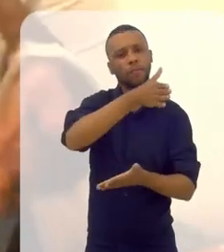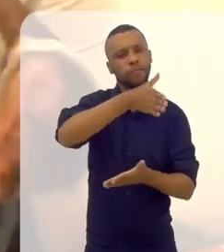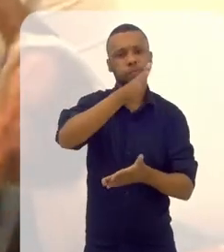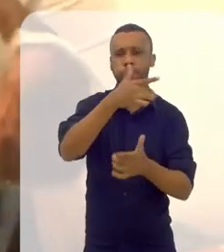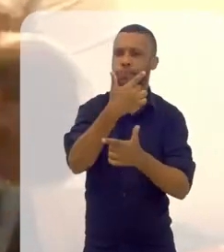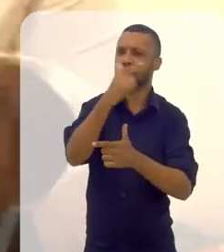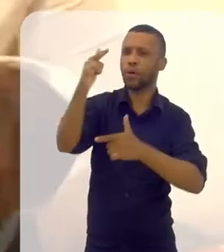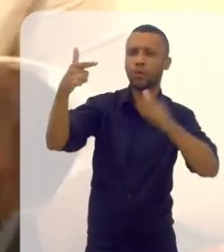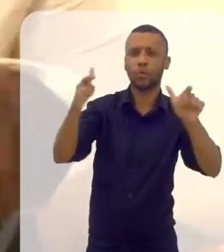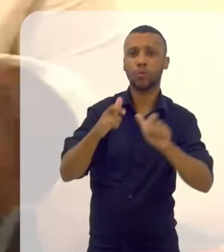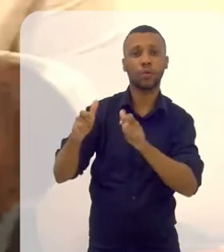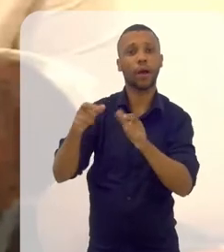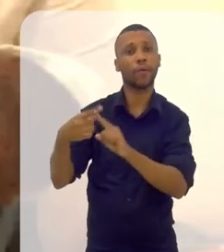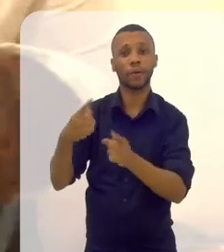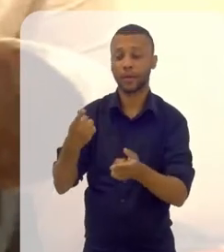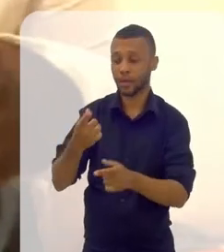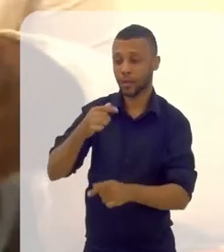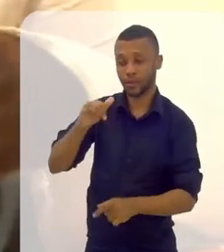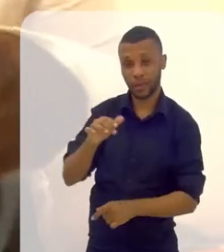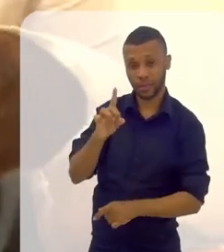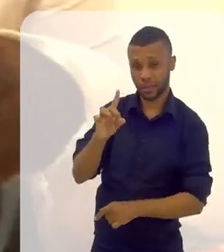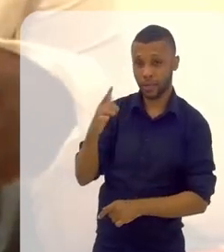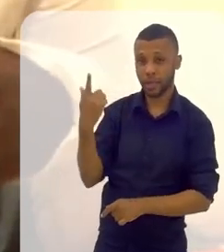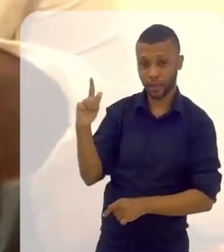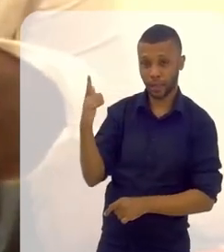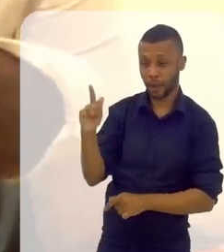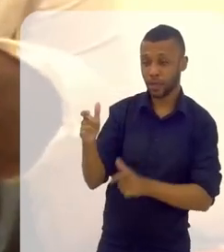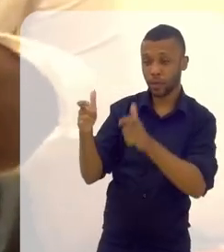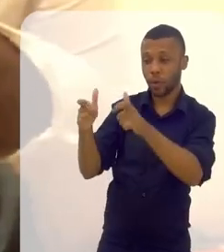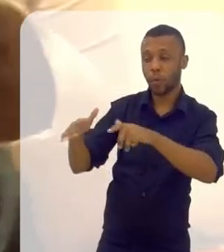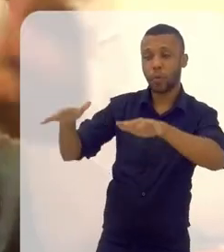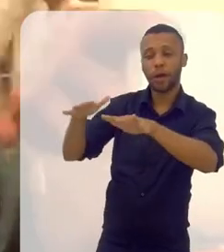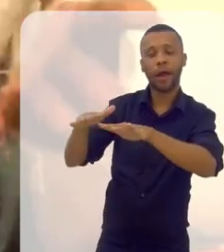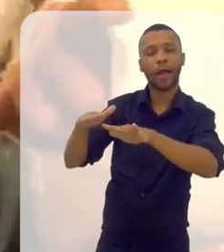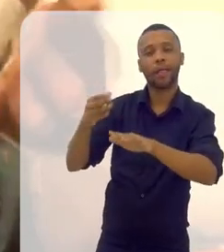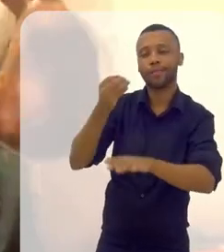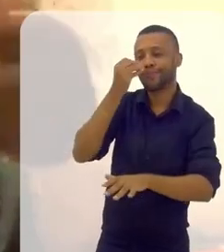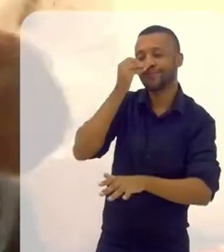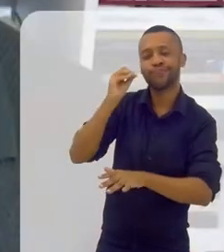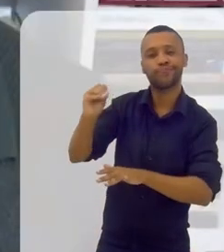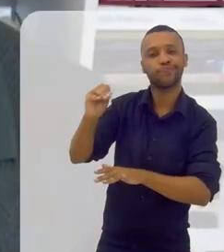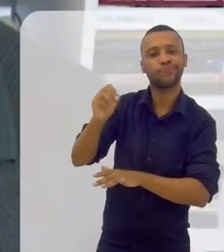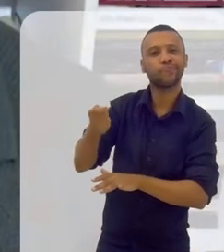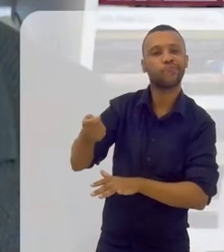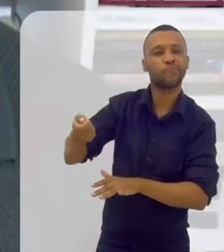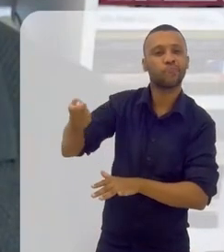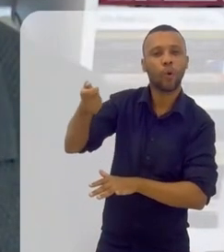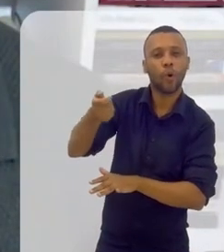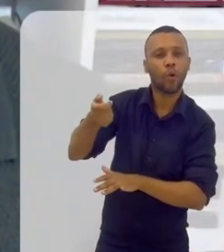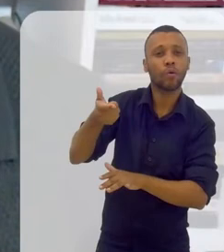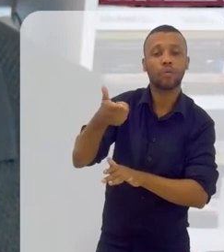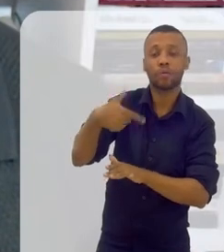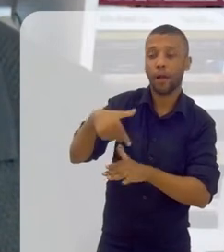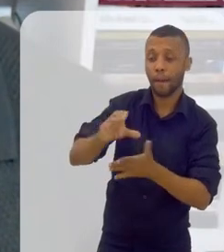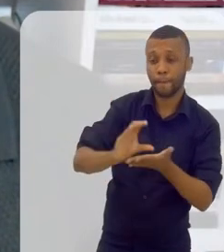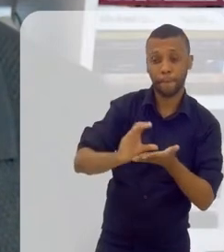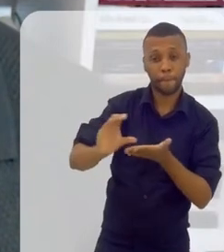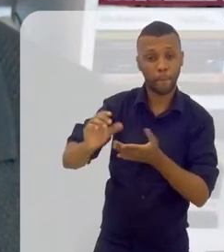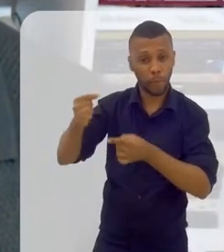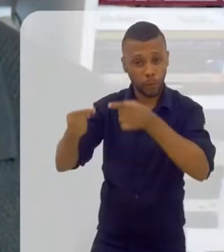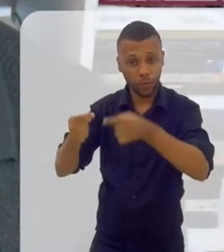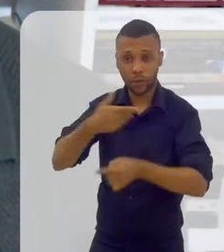muito incrível porque o Jardim Gramacho é um lugar pouco visto, né? Pouco visto por políticas